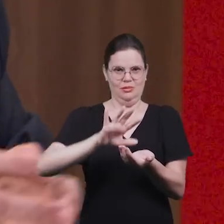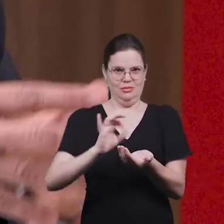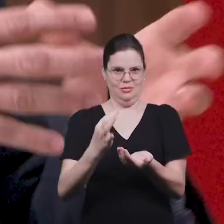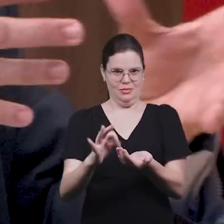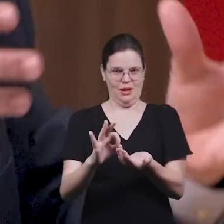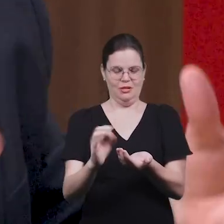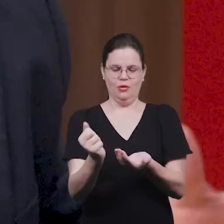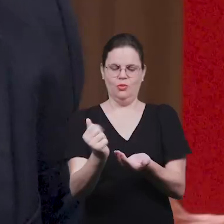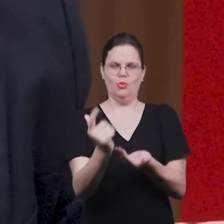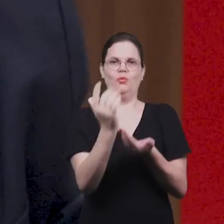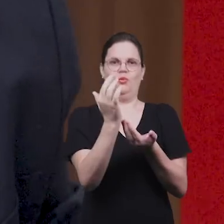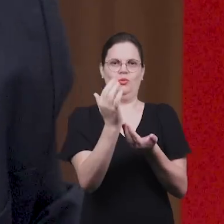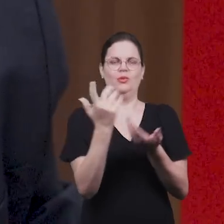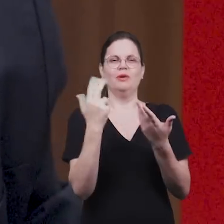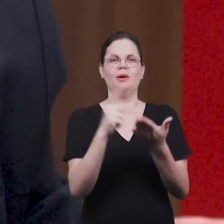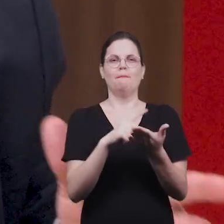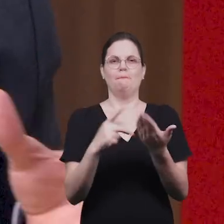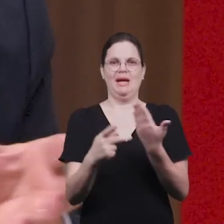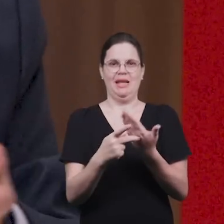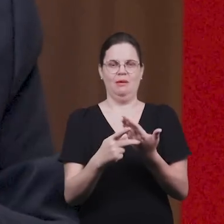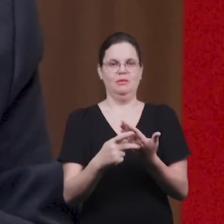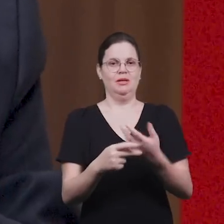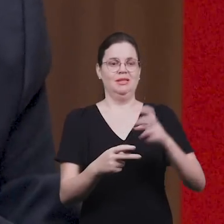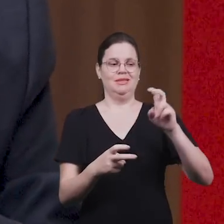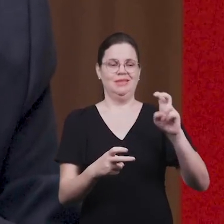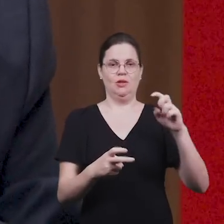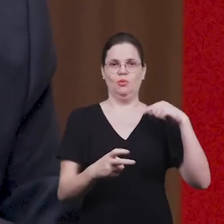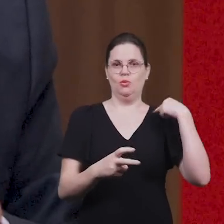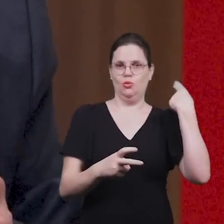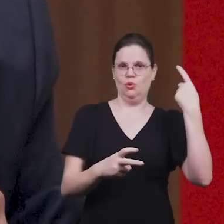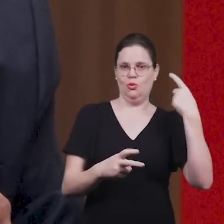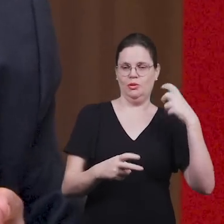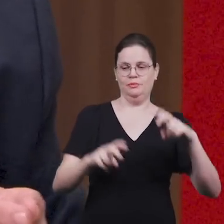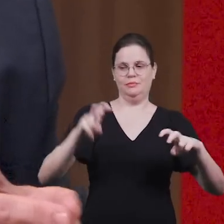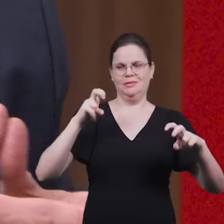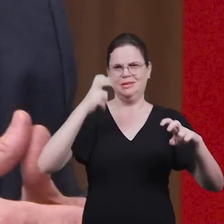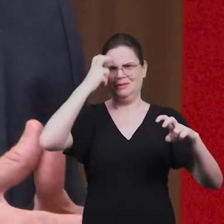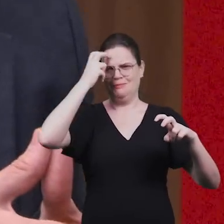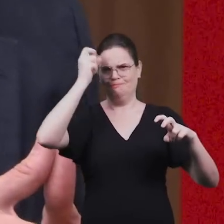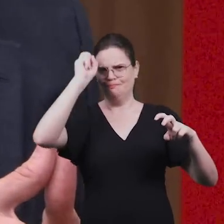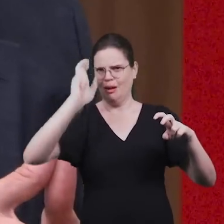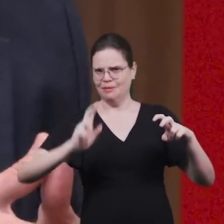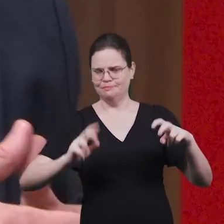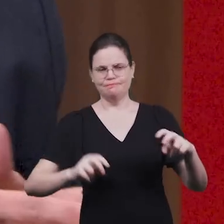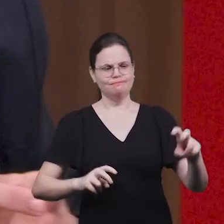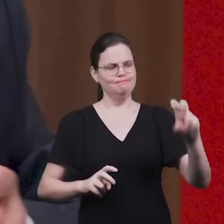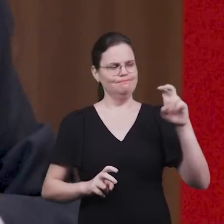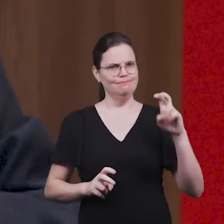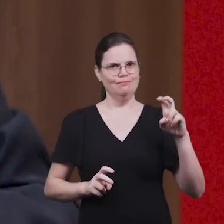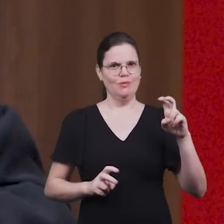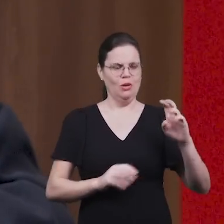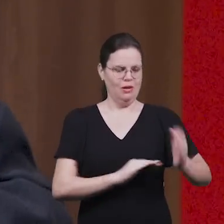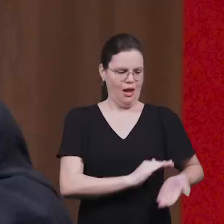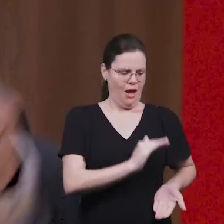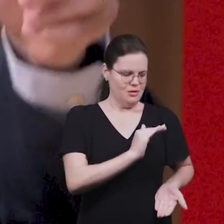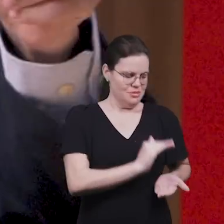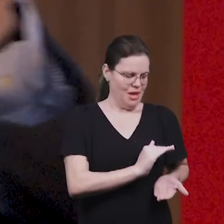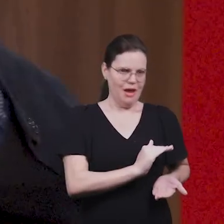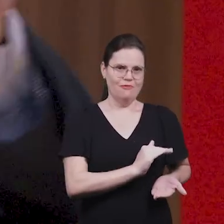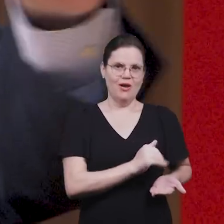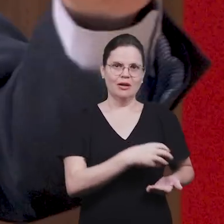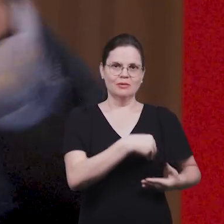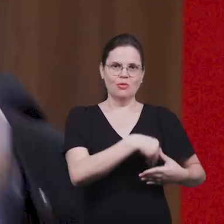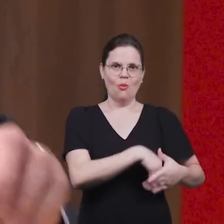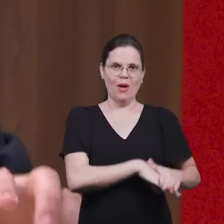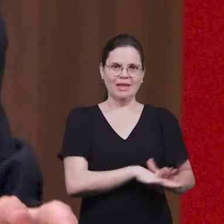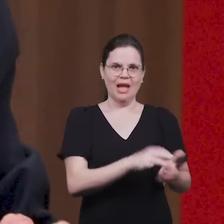ter a reserva do óleo. Essa reserva, com o tempo, pode diminuir ou até acabar. Paulo,